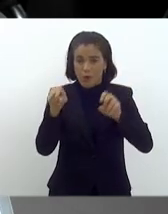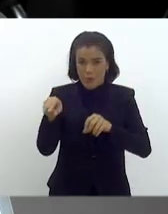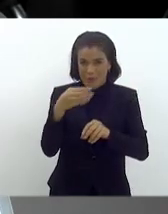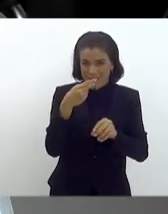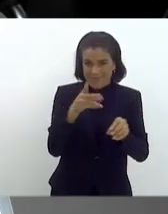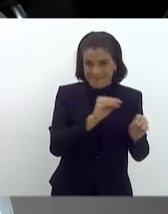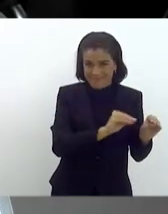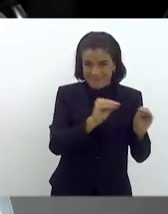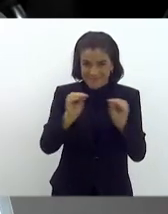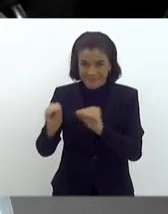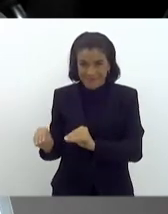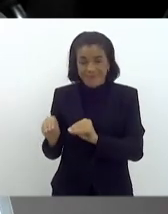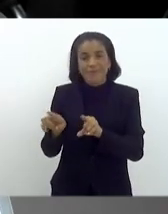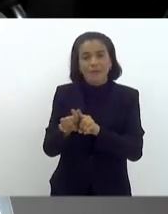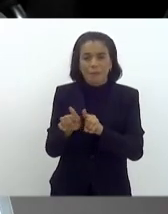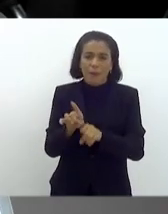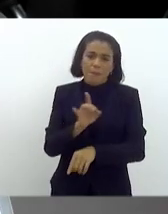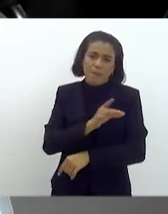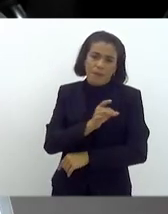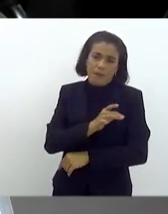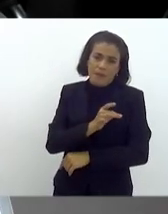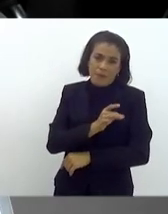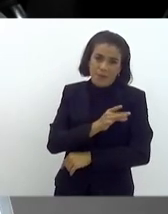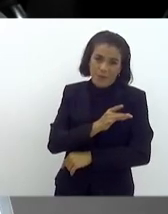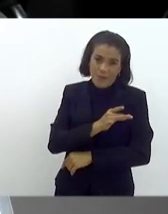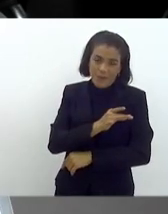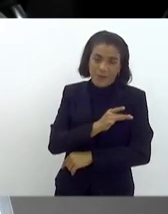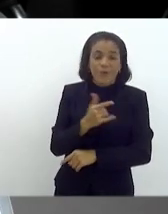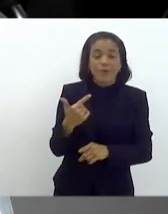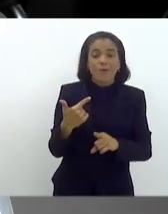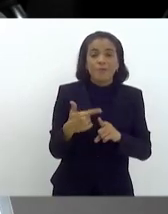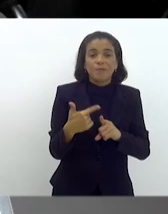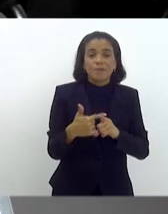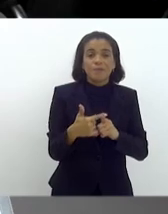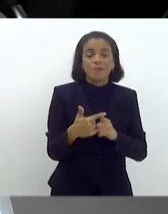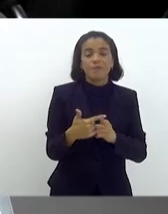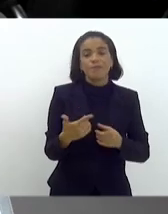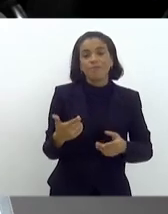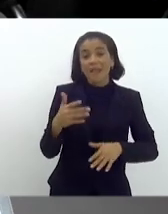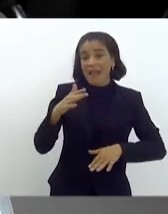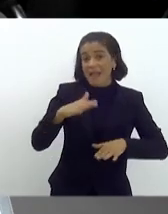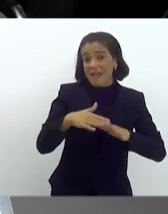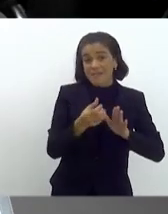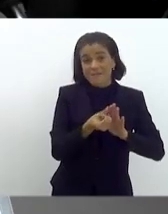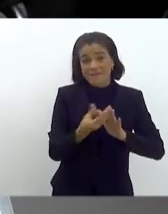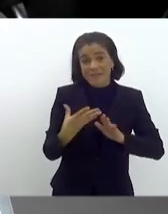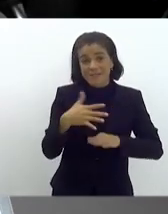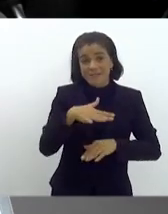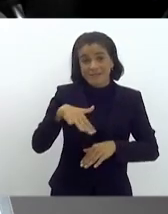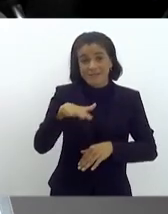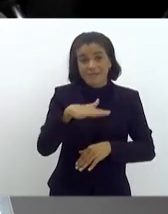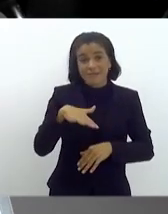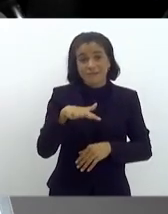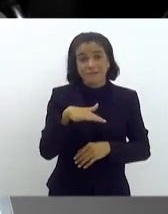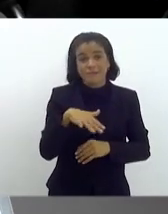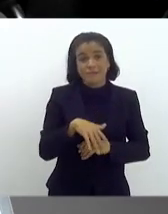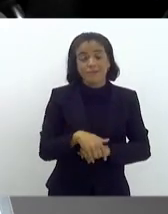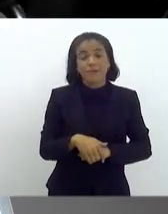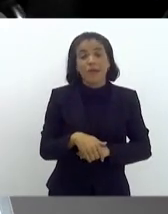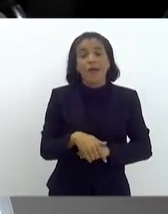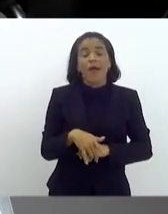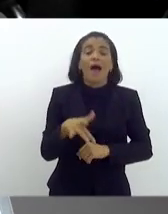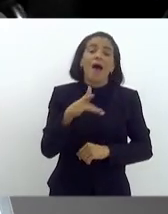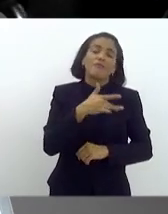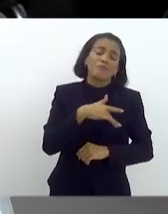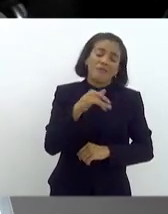deslocamento também é um medo porque muitas vezes assim a gente vê relatos da vítima